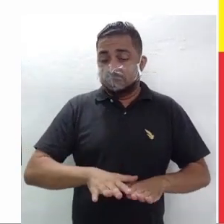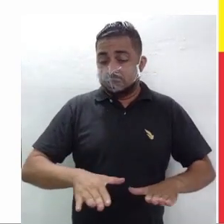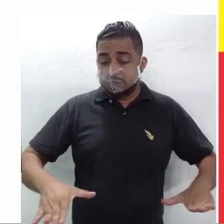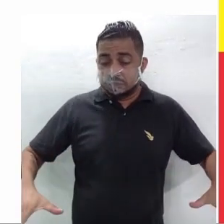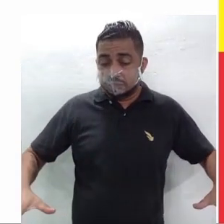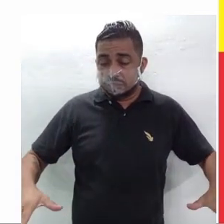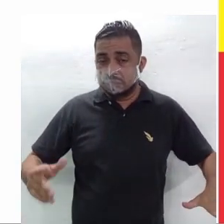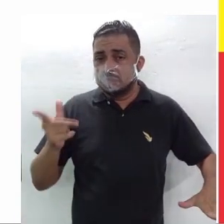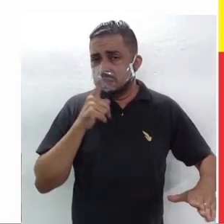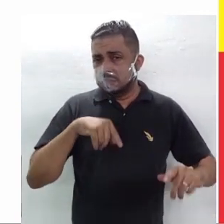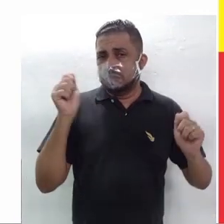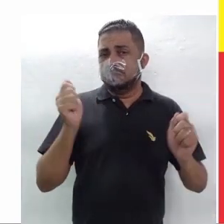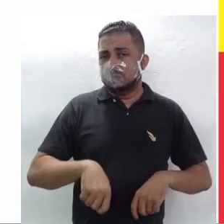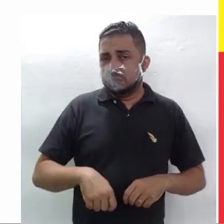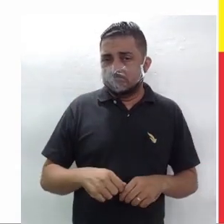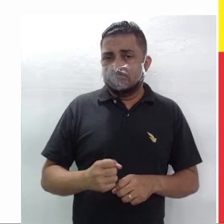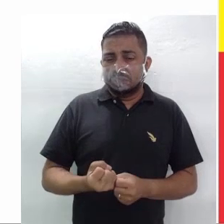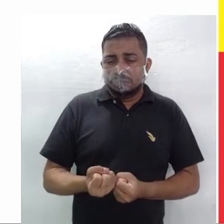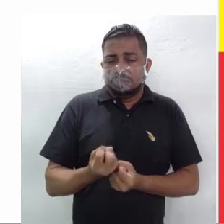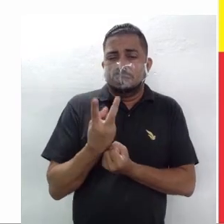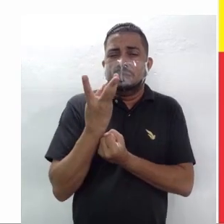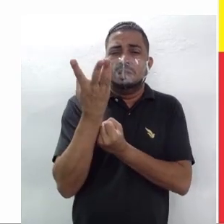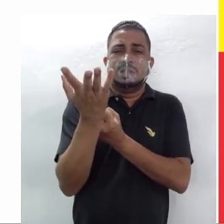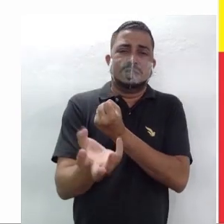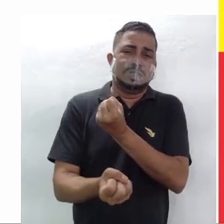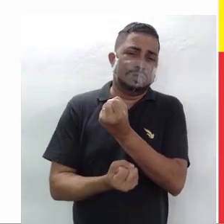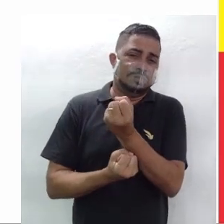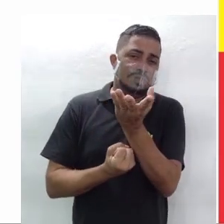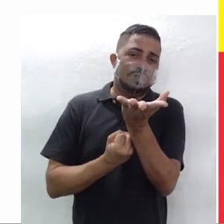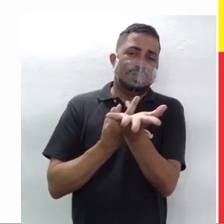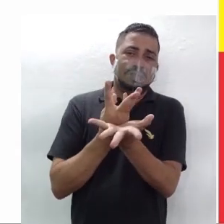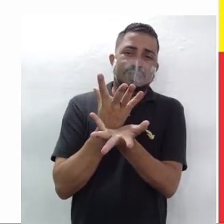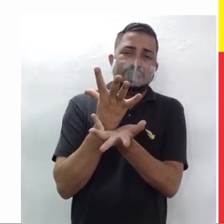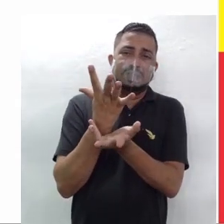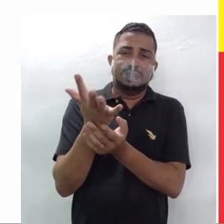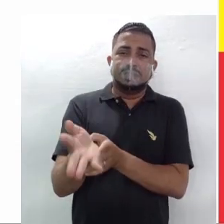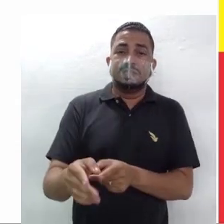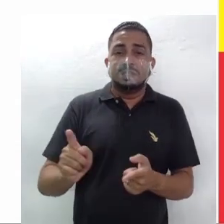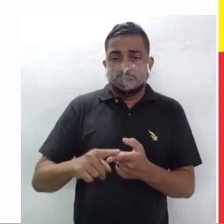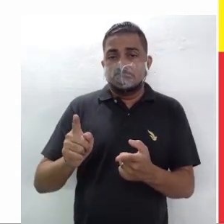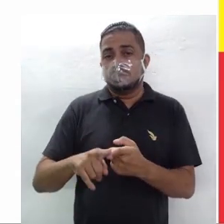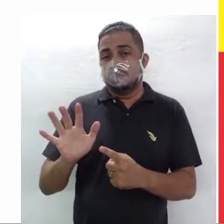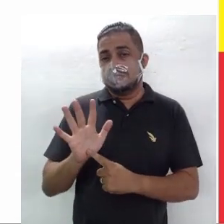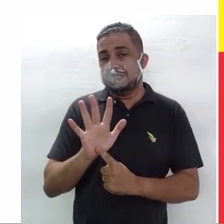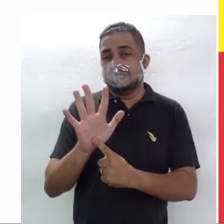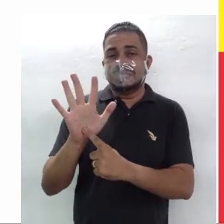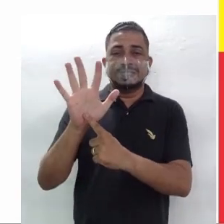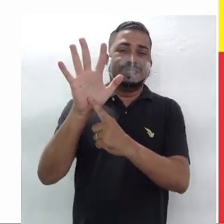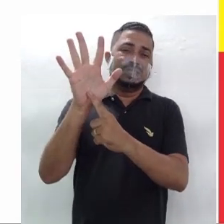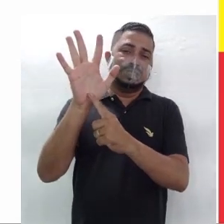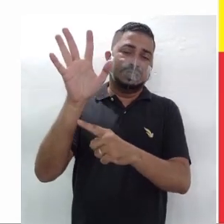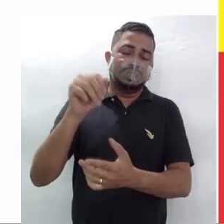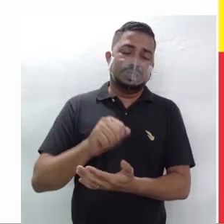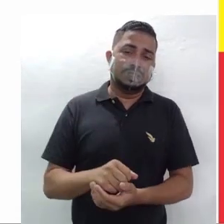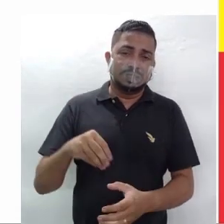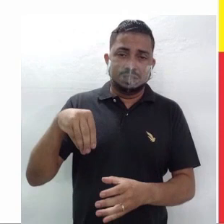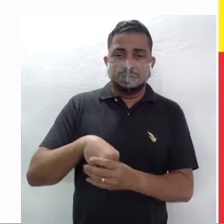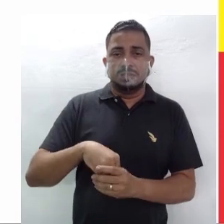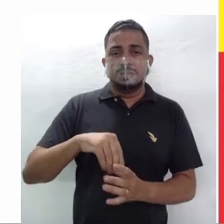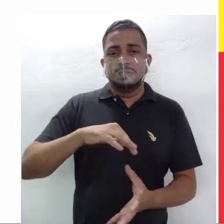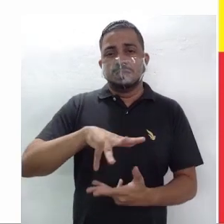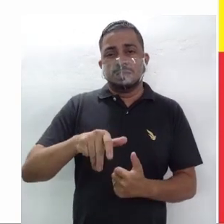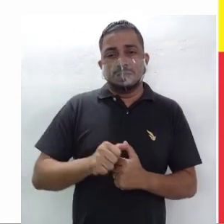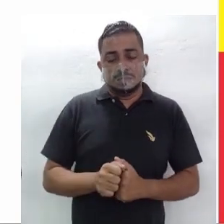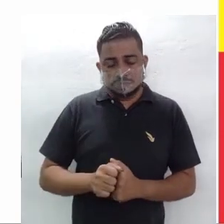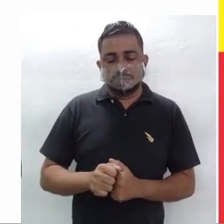capaz de expelir o material magmático e gases vindos do interior do